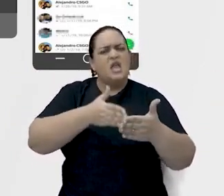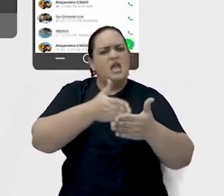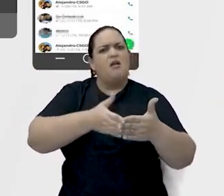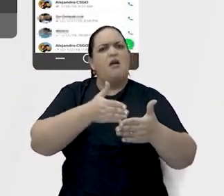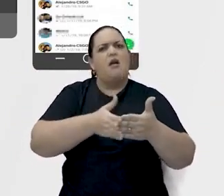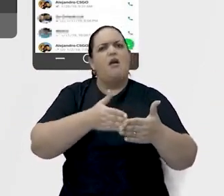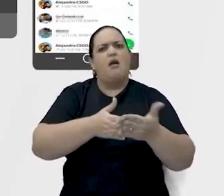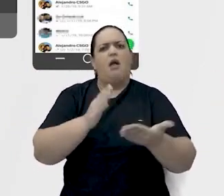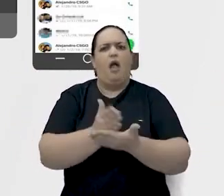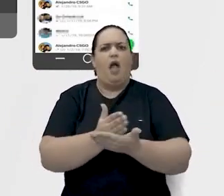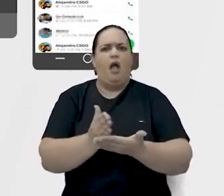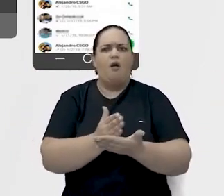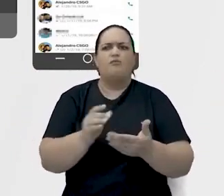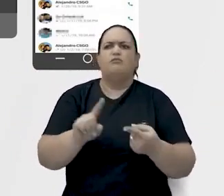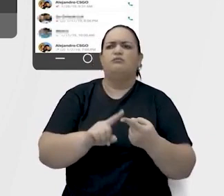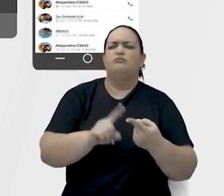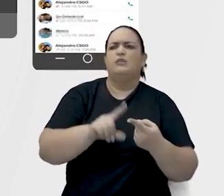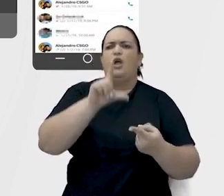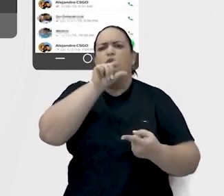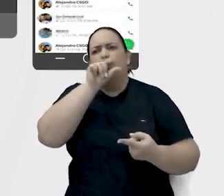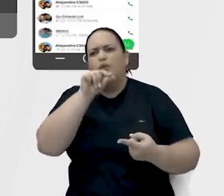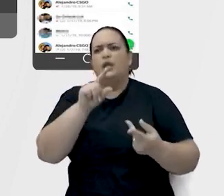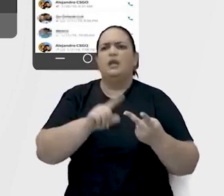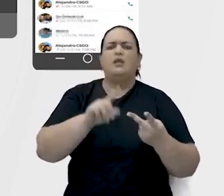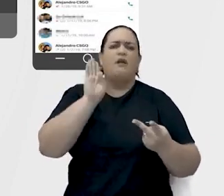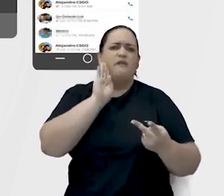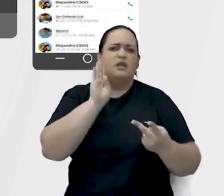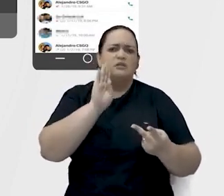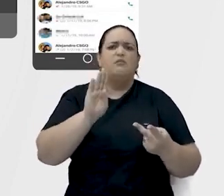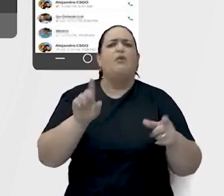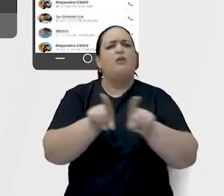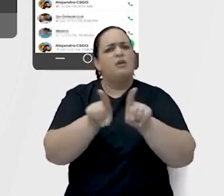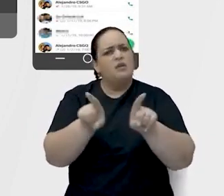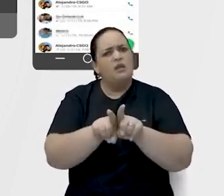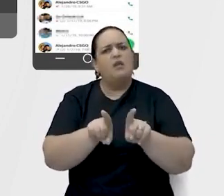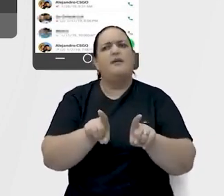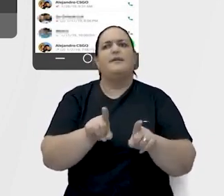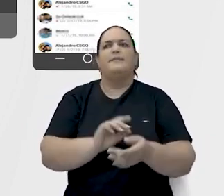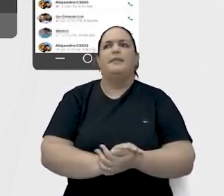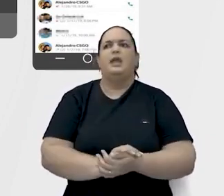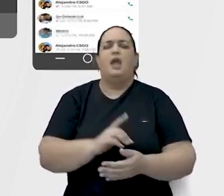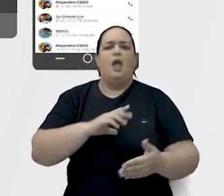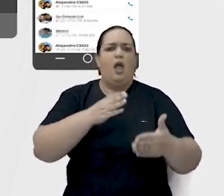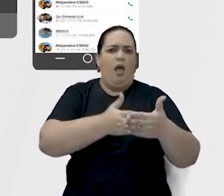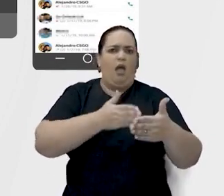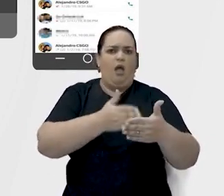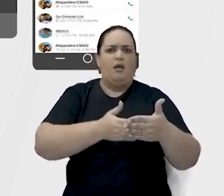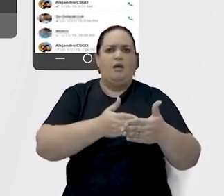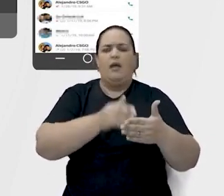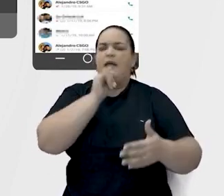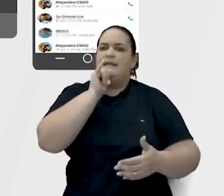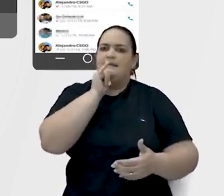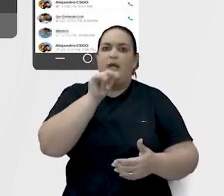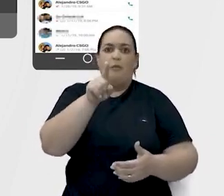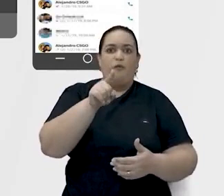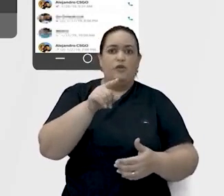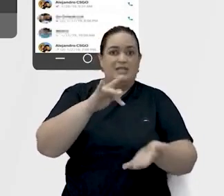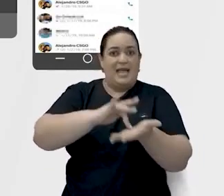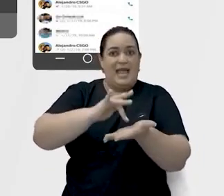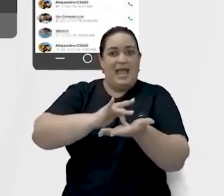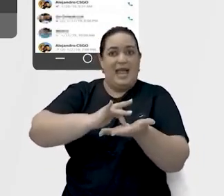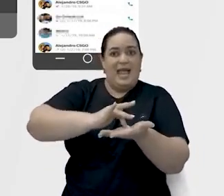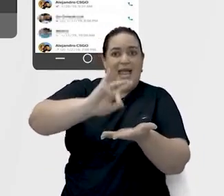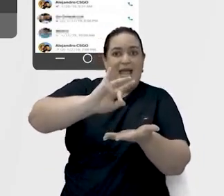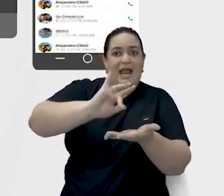vencer essas fake news. No caso do WhatsApp, se você encaminha muito um link